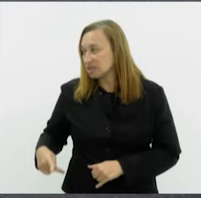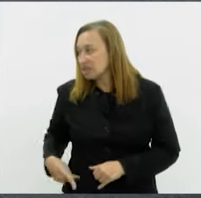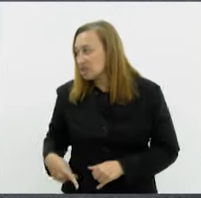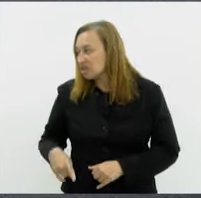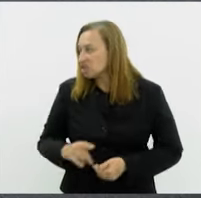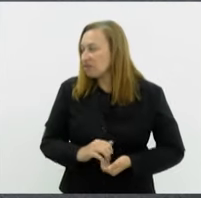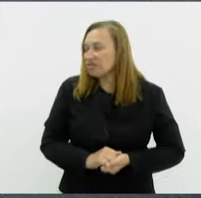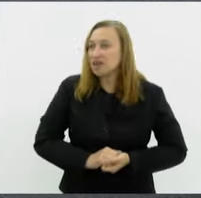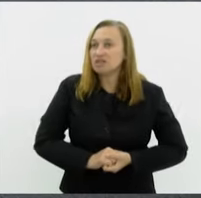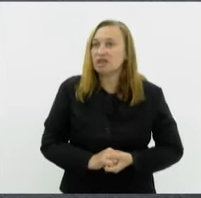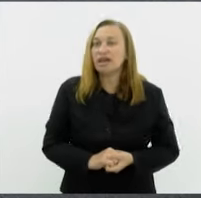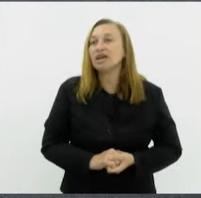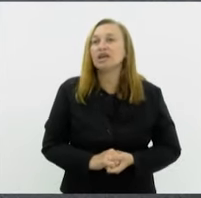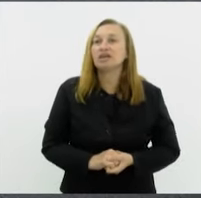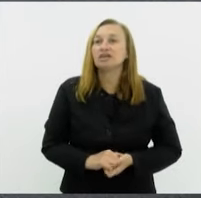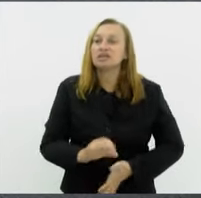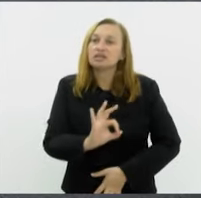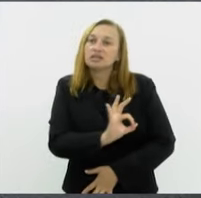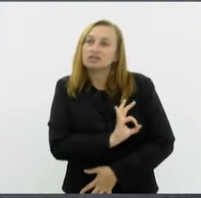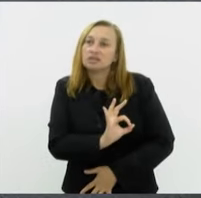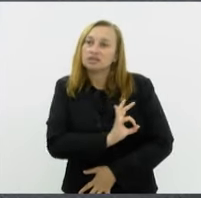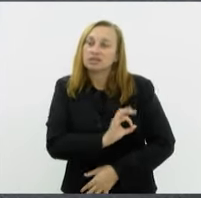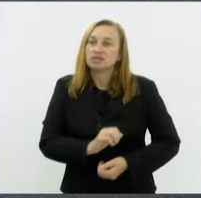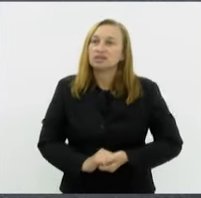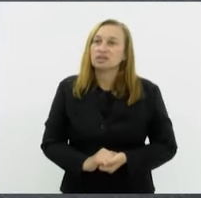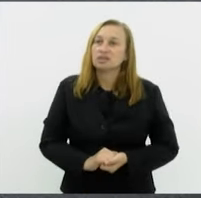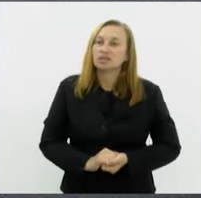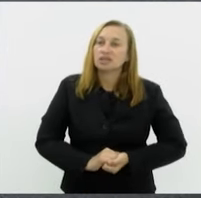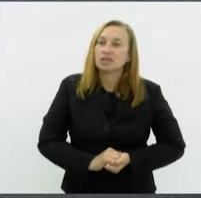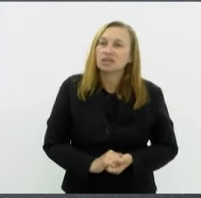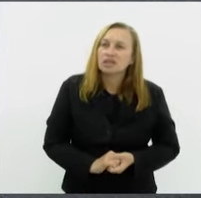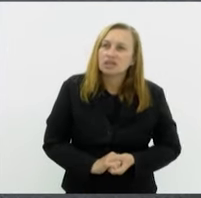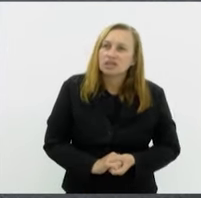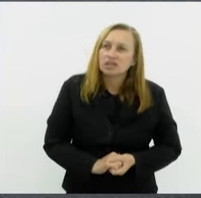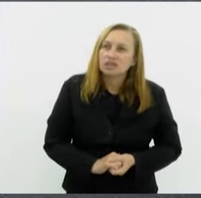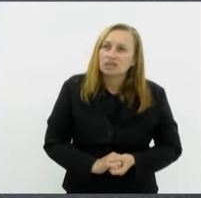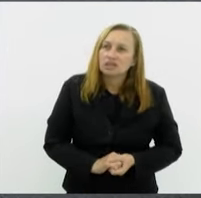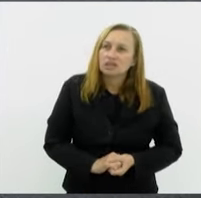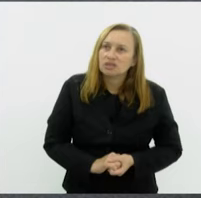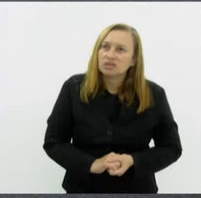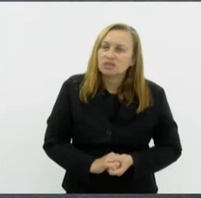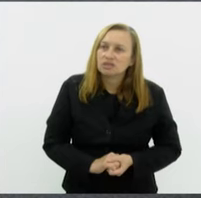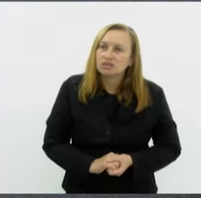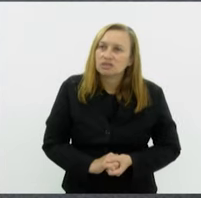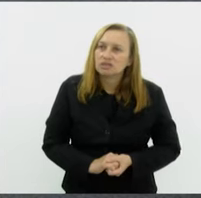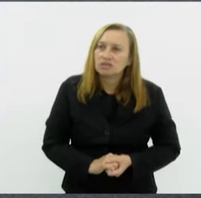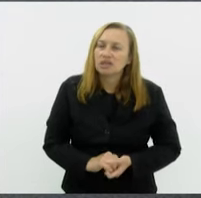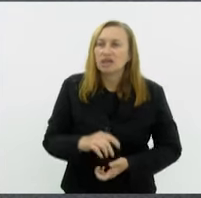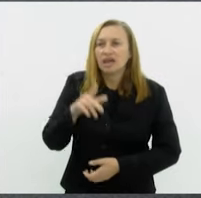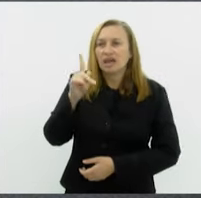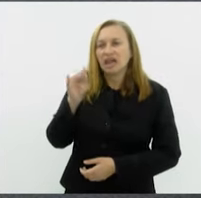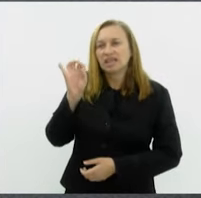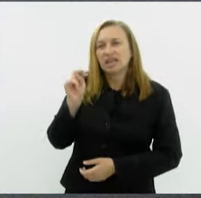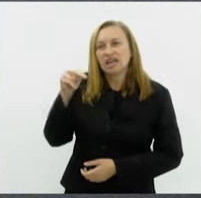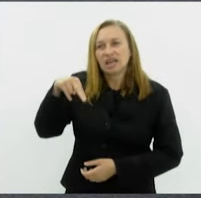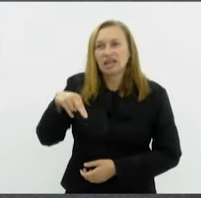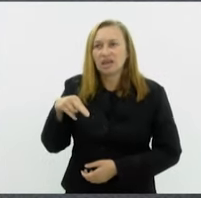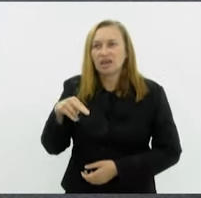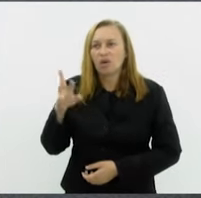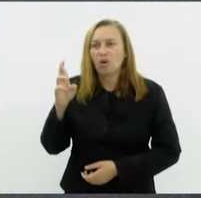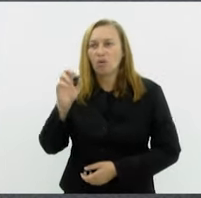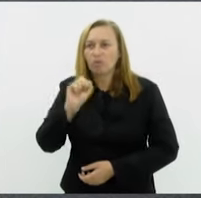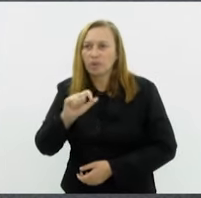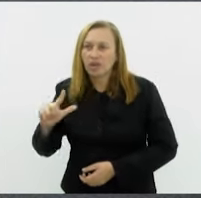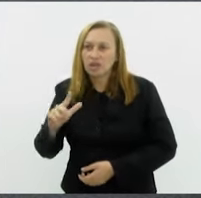de operações policiais extremamente sangrentas, dizer que o assassinato de Kathleen Morromeu e seu filho no